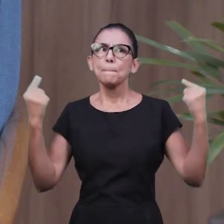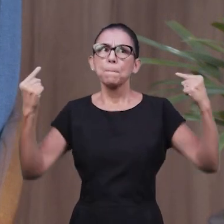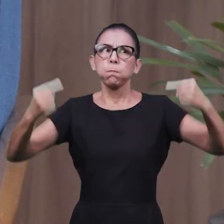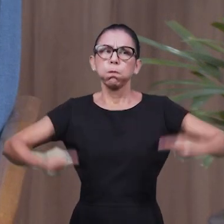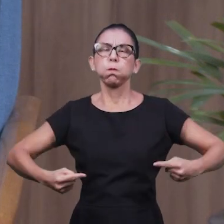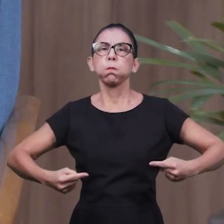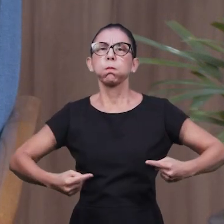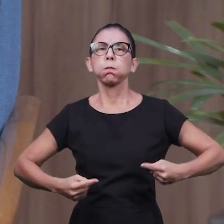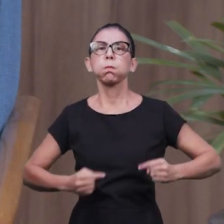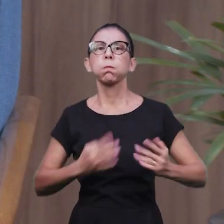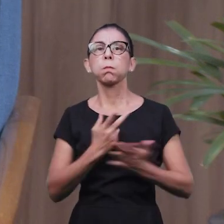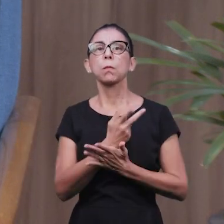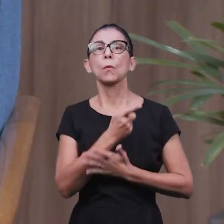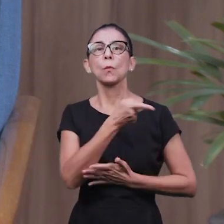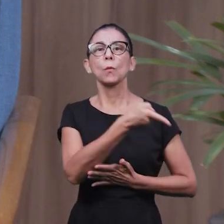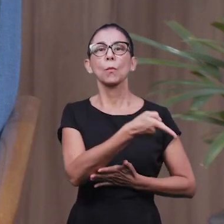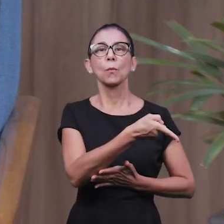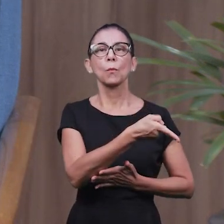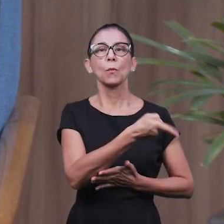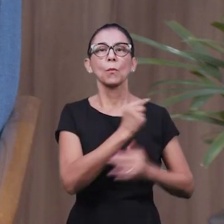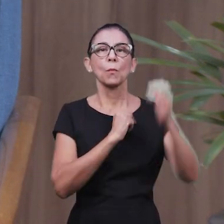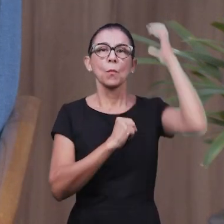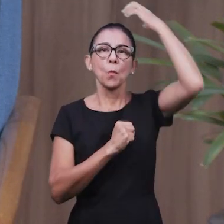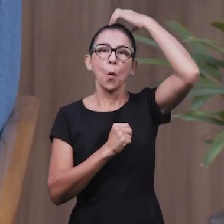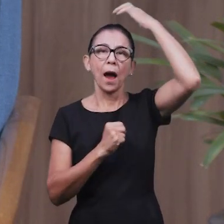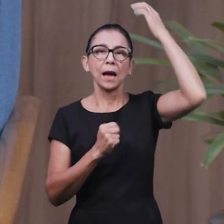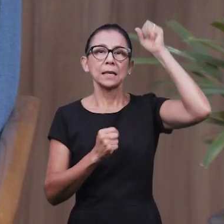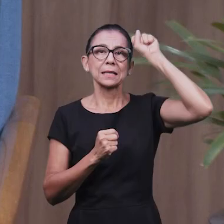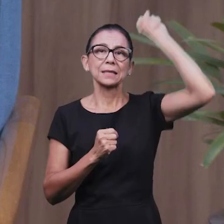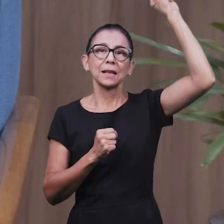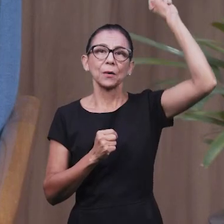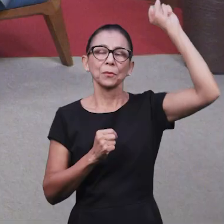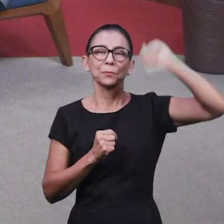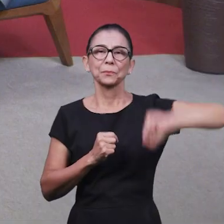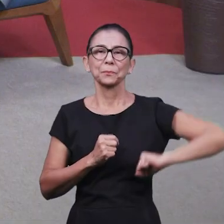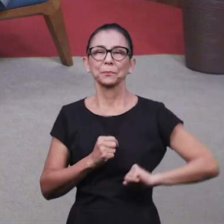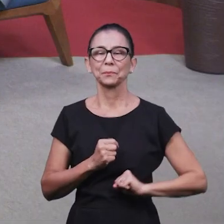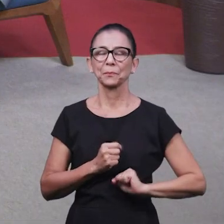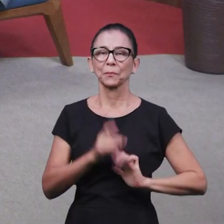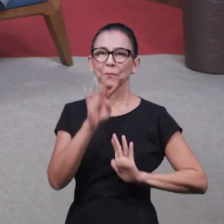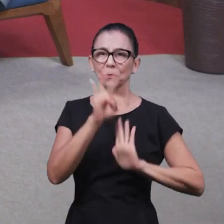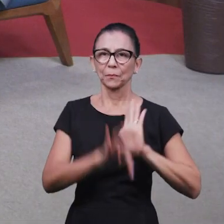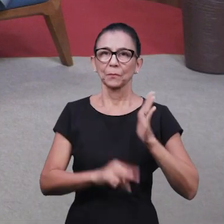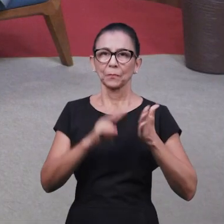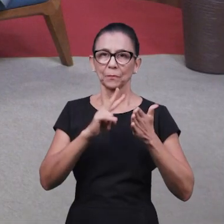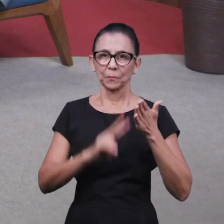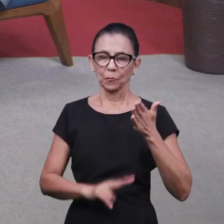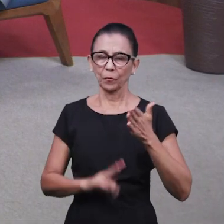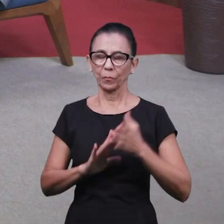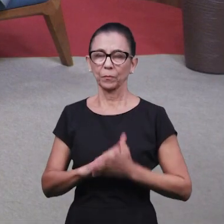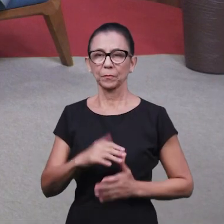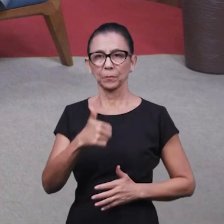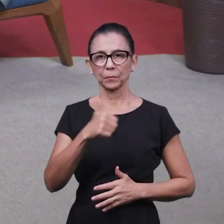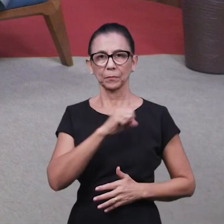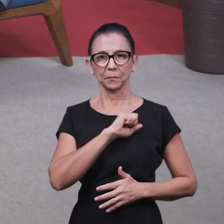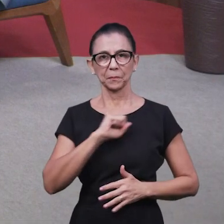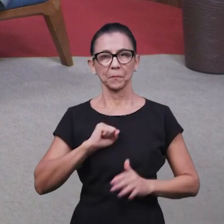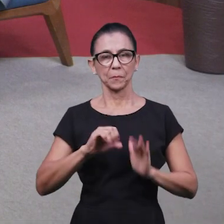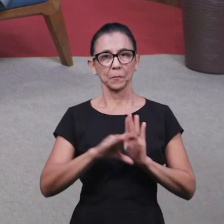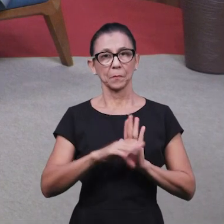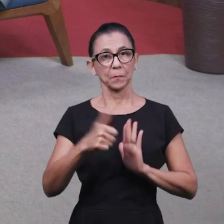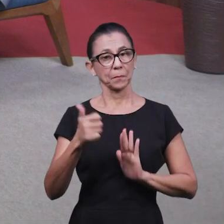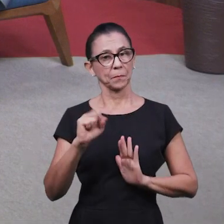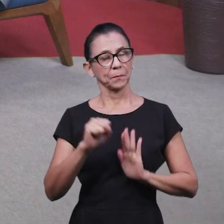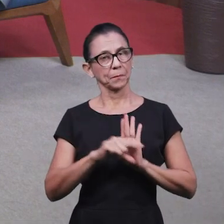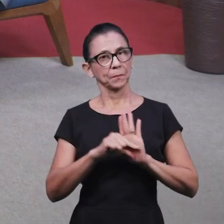Uma delas foi a oposição de Saul. Eu vou ler o texto que fala sobre isso e eu peço que você comente na sequência. Diz assim, em 1 Samuel,